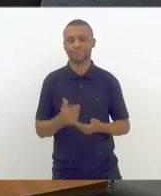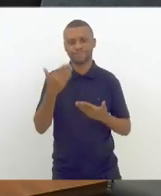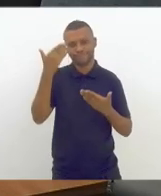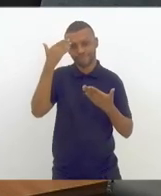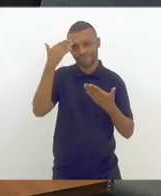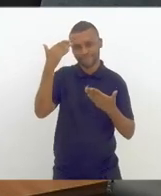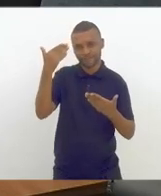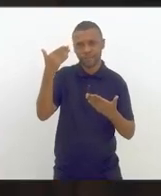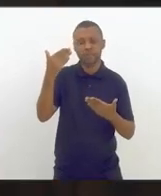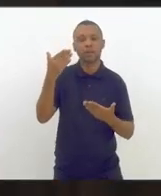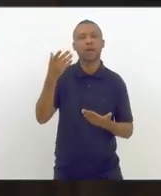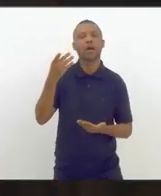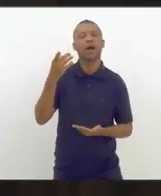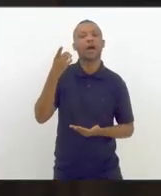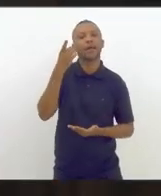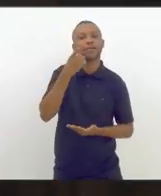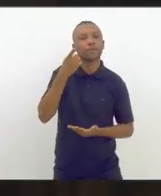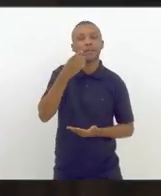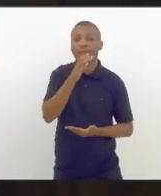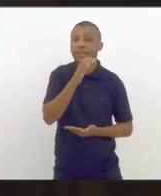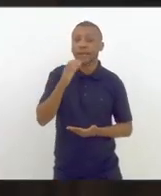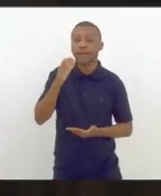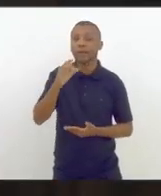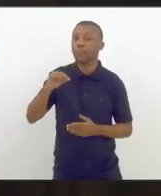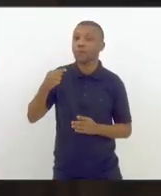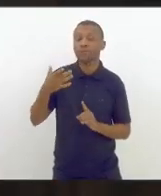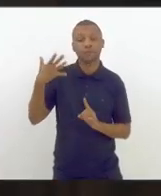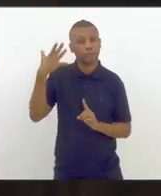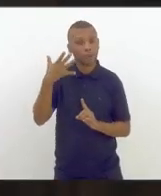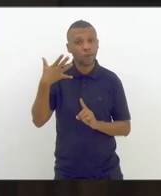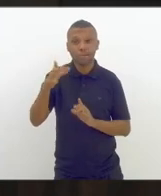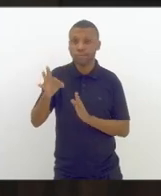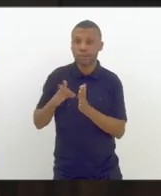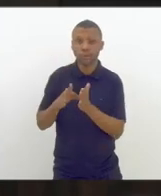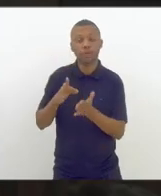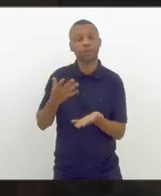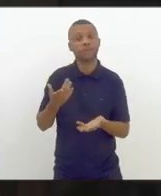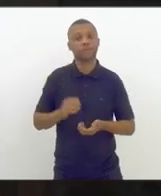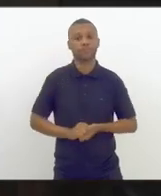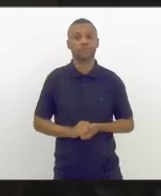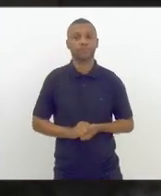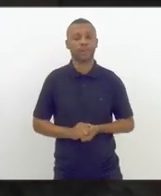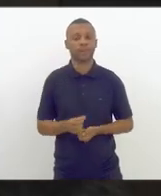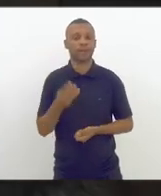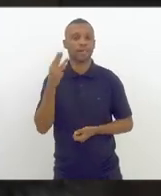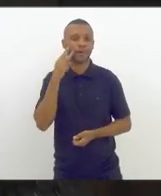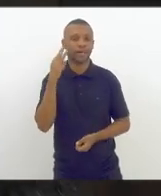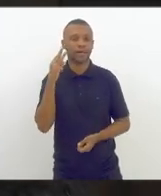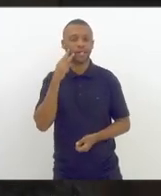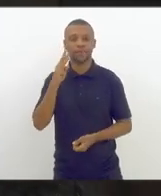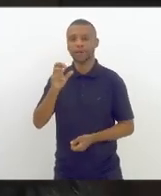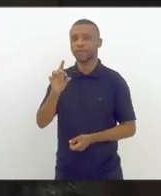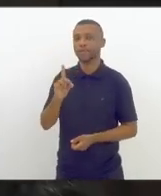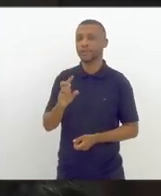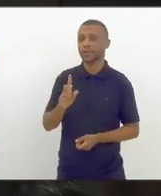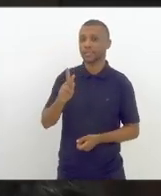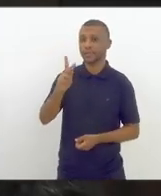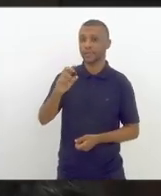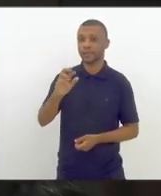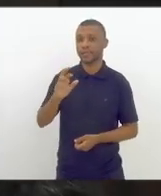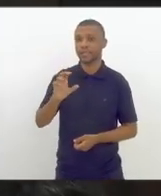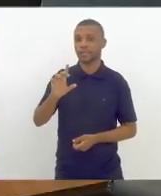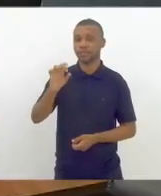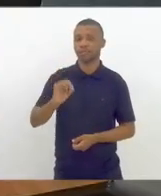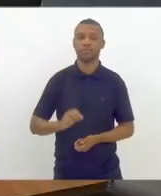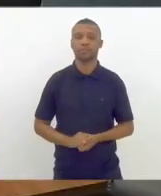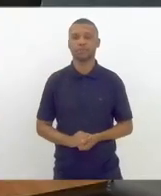Agradecendo a deputada Célia Jordão, próximo orador inscrito é o nobre deputado Valdec Carneiro.